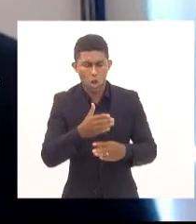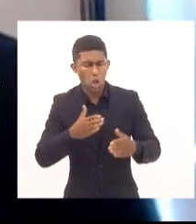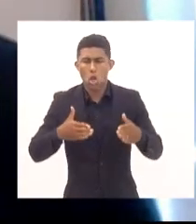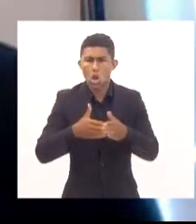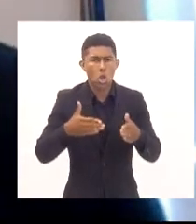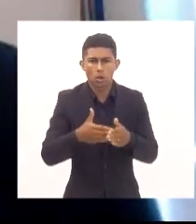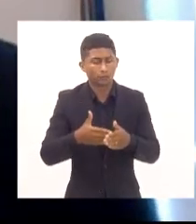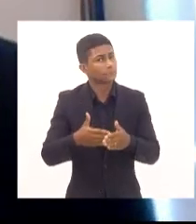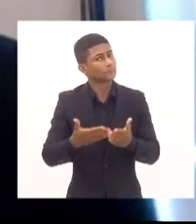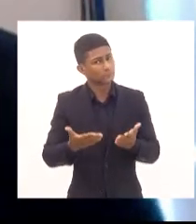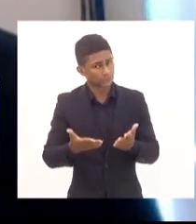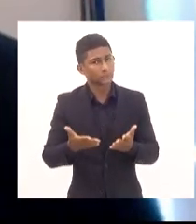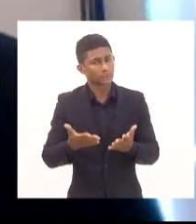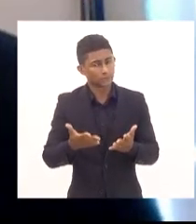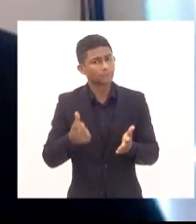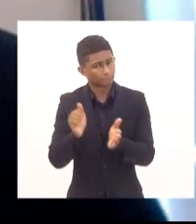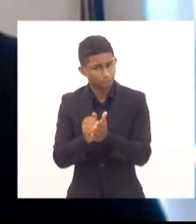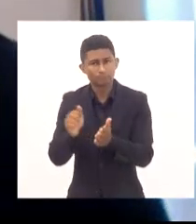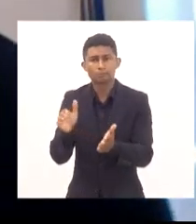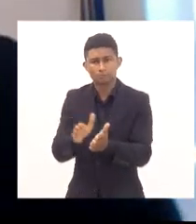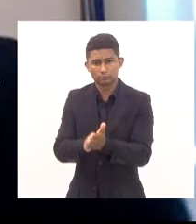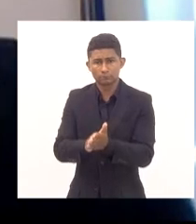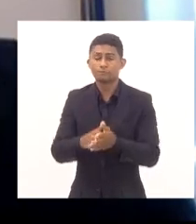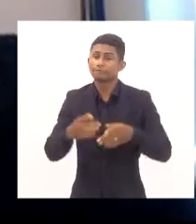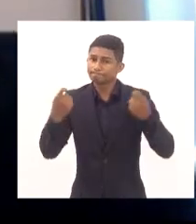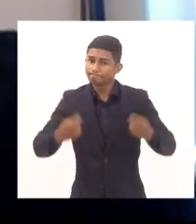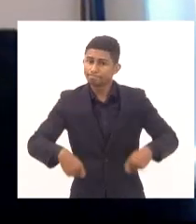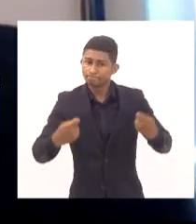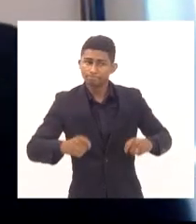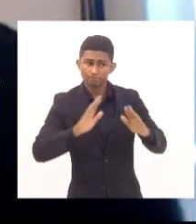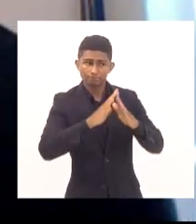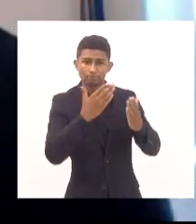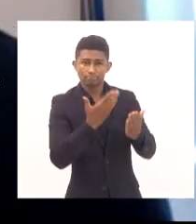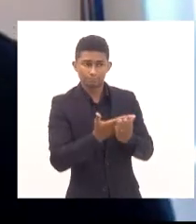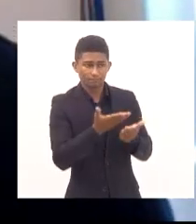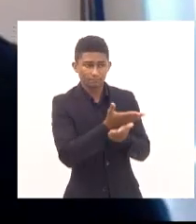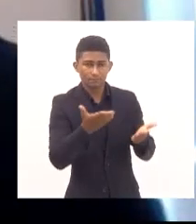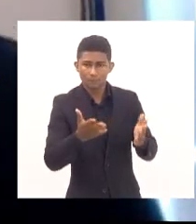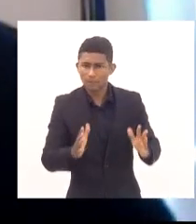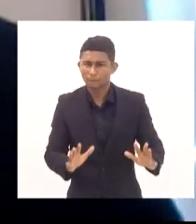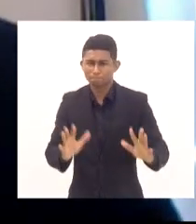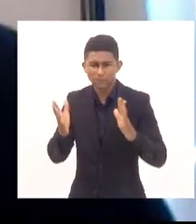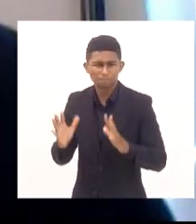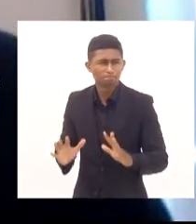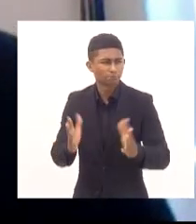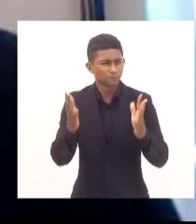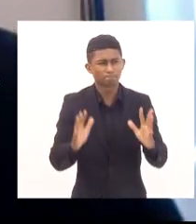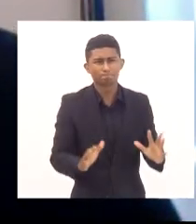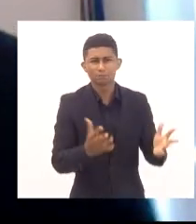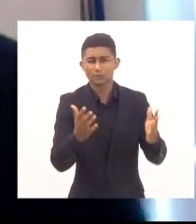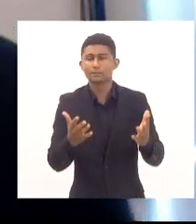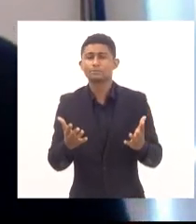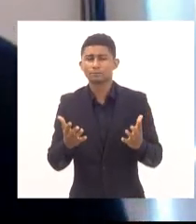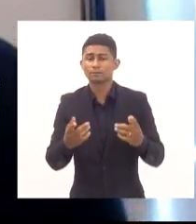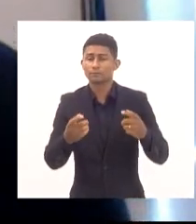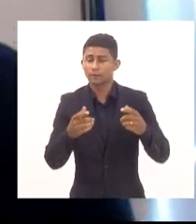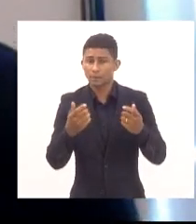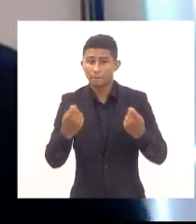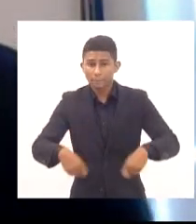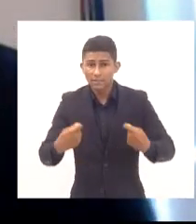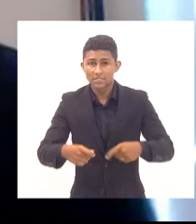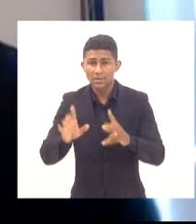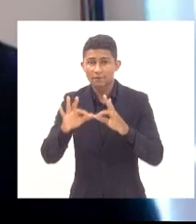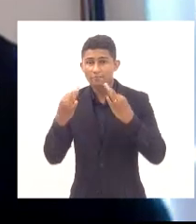mobilização cidadã para garantir o acesso à vacina, que cobrem das famílias o comprovante de vacina das crianças,